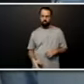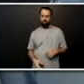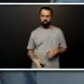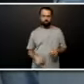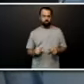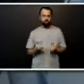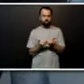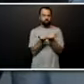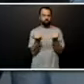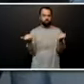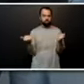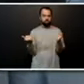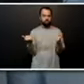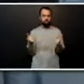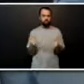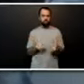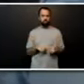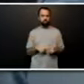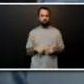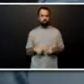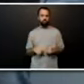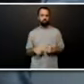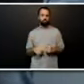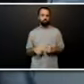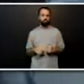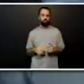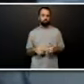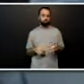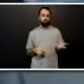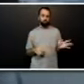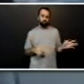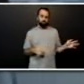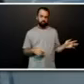Reta numérica são aqueles que vai